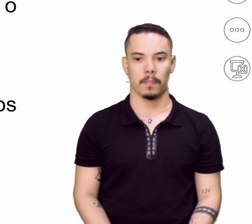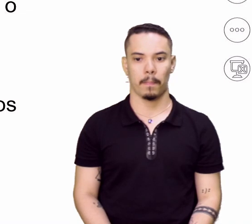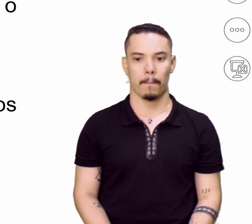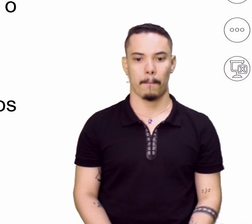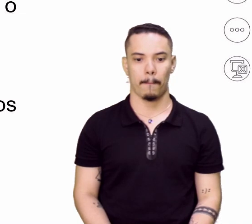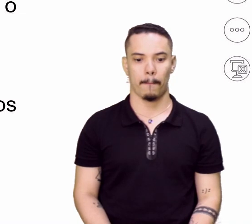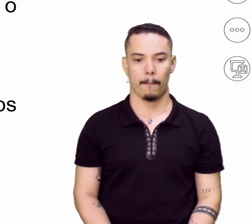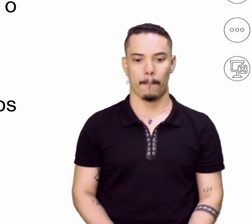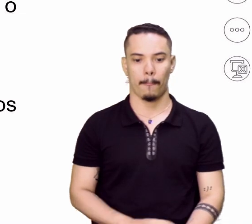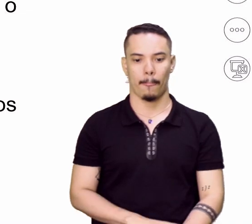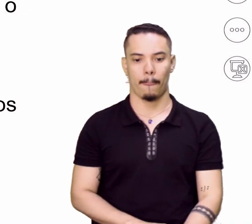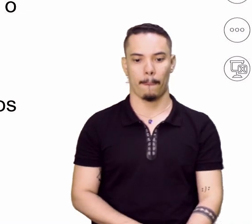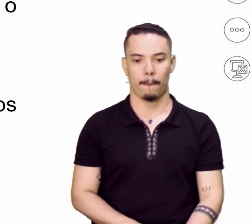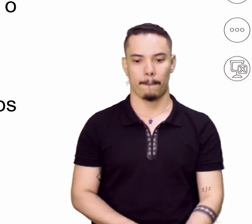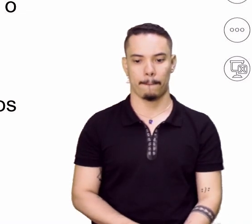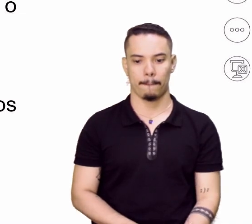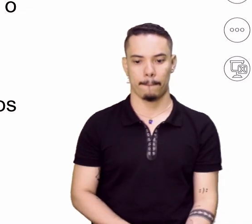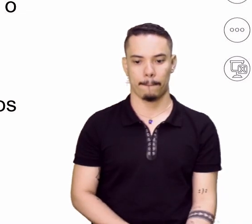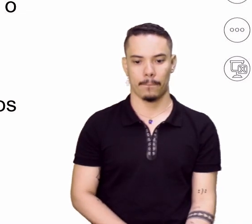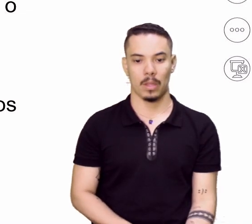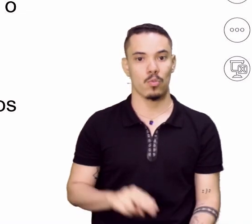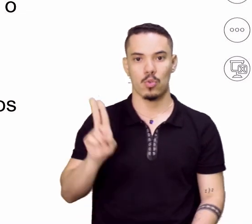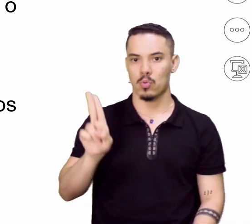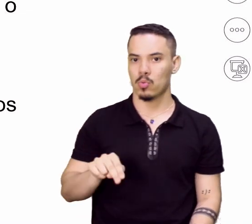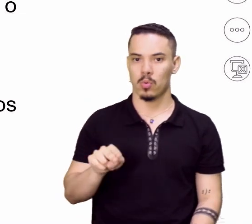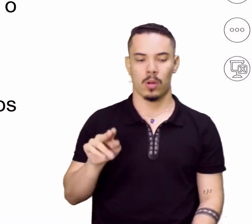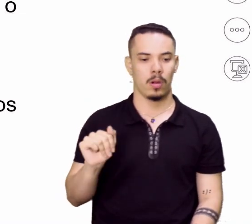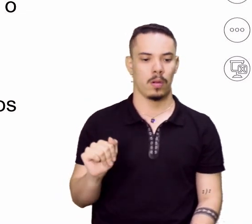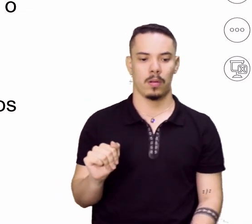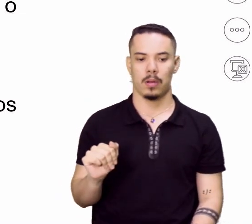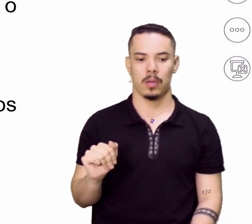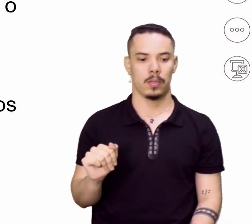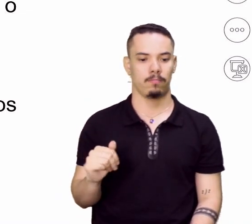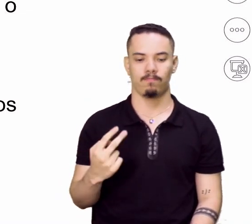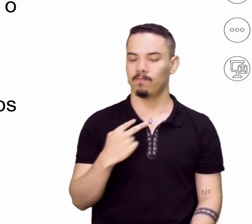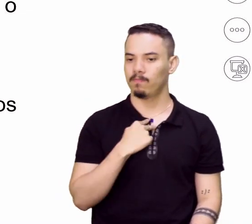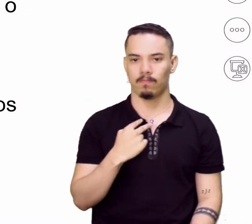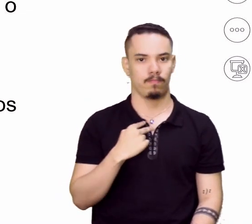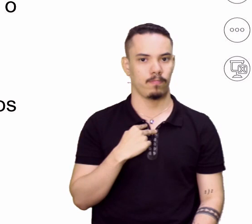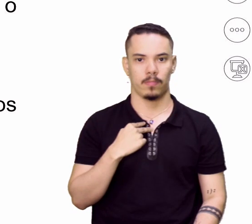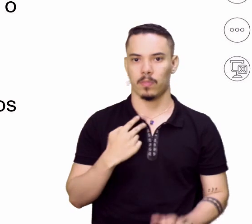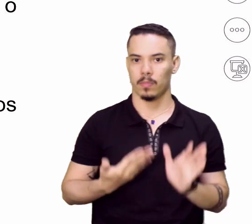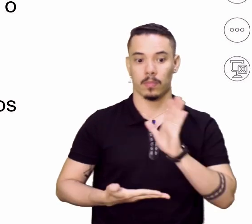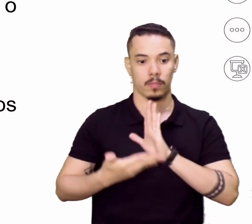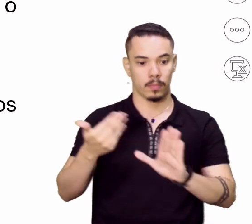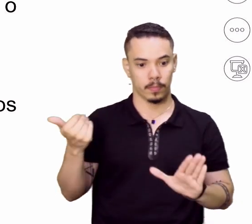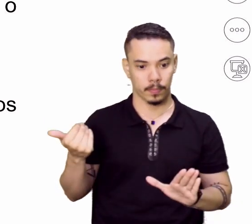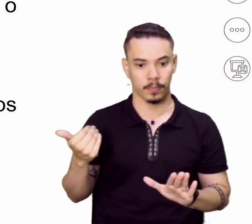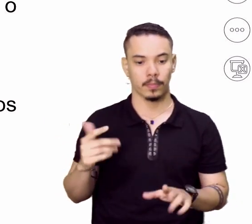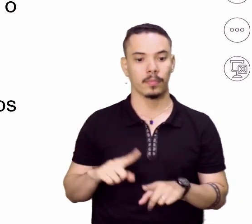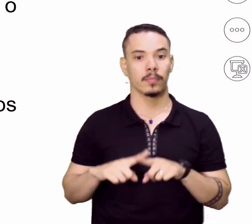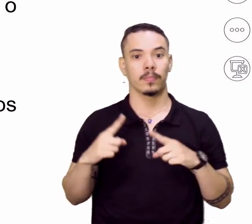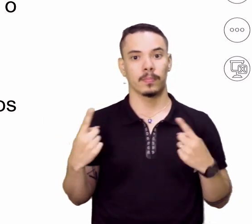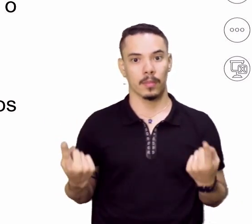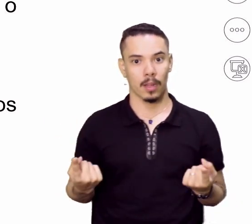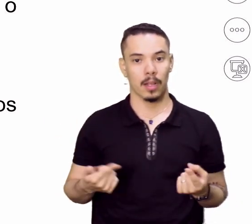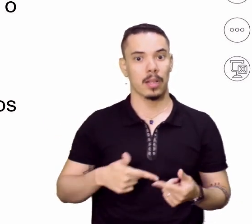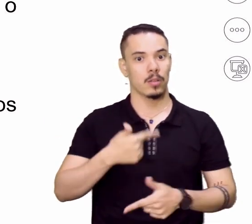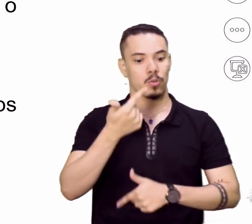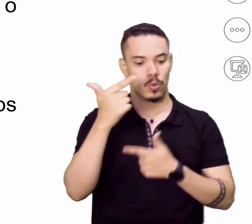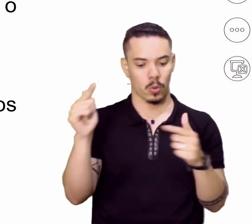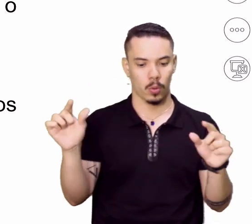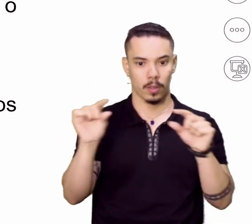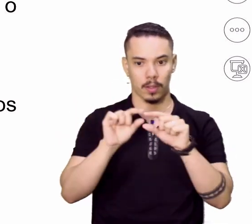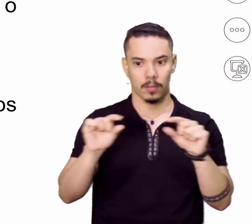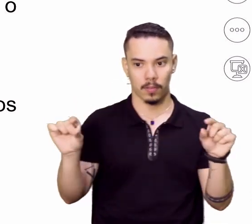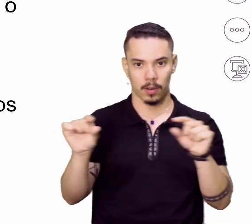clauses, você nunca pode omitir o pronome relativo. Já nas defined relative clauses, nessas